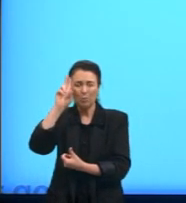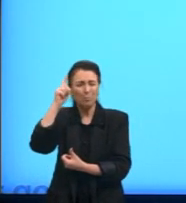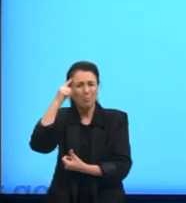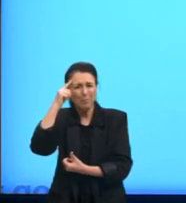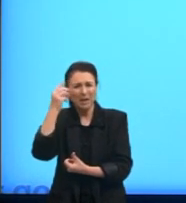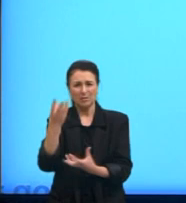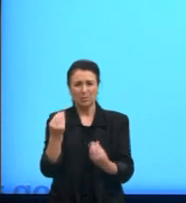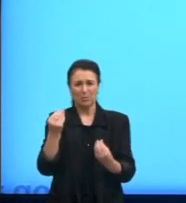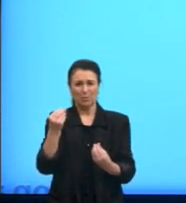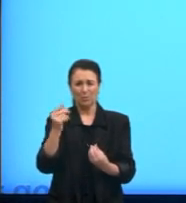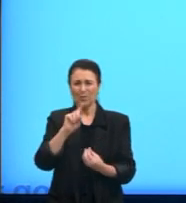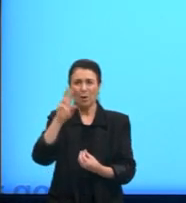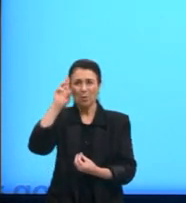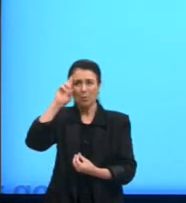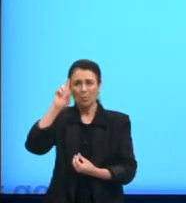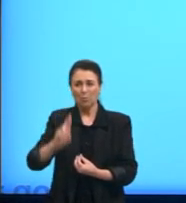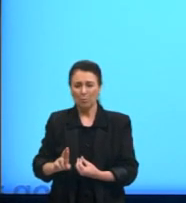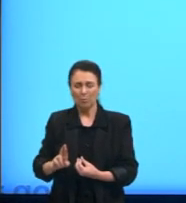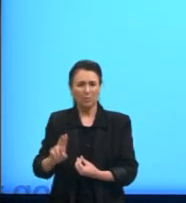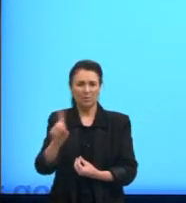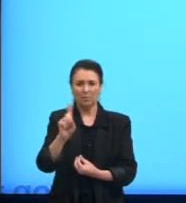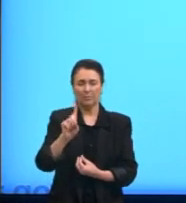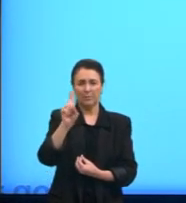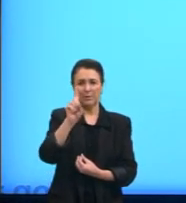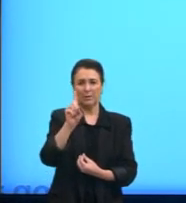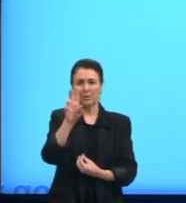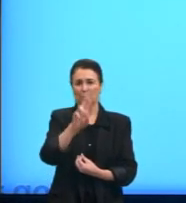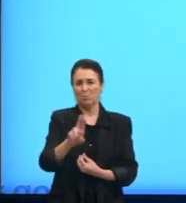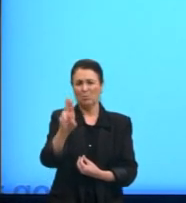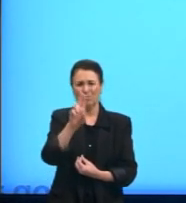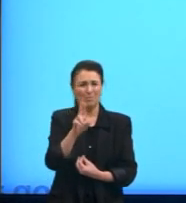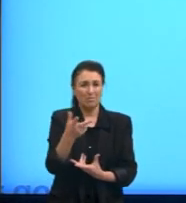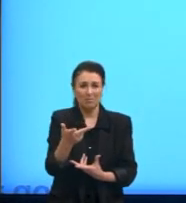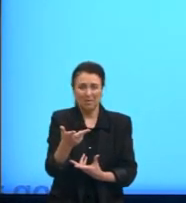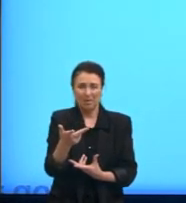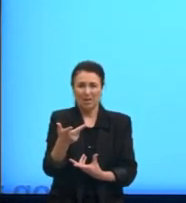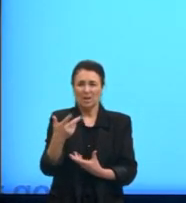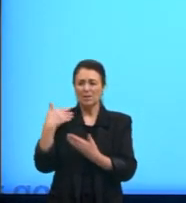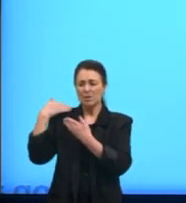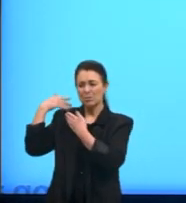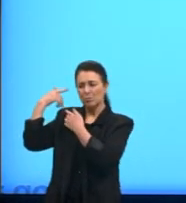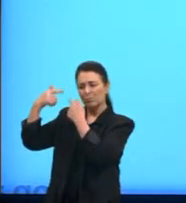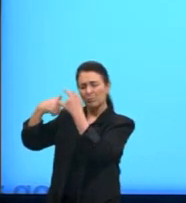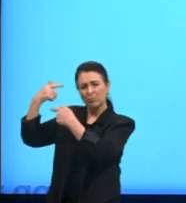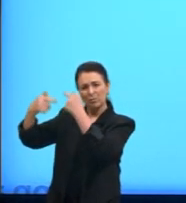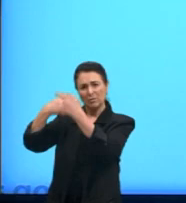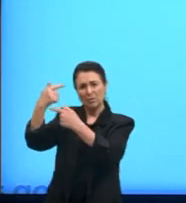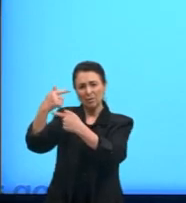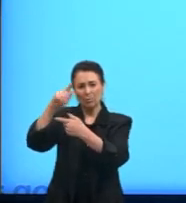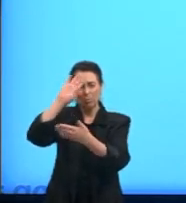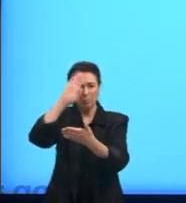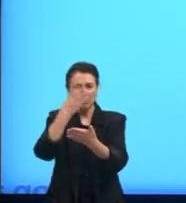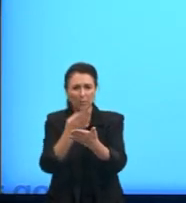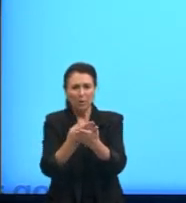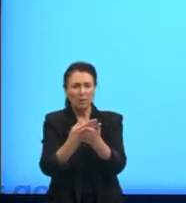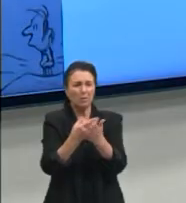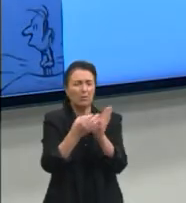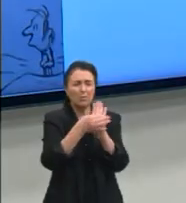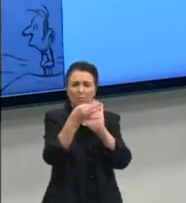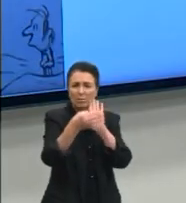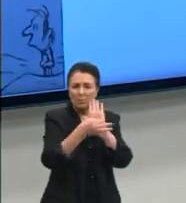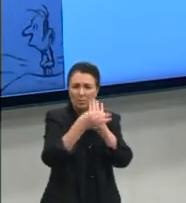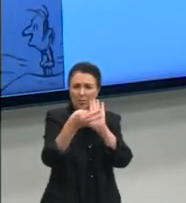a as coisas são assim porque são assim e isso é passado de geração em geração são crenças O